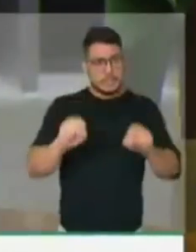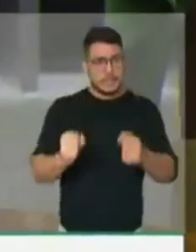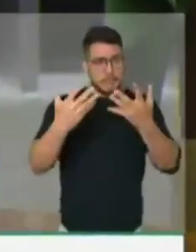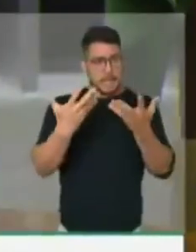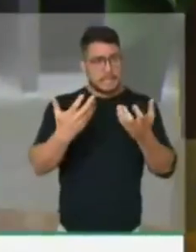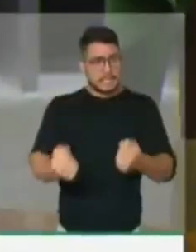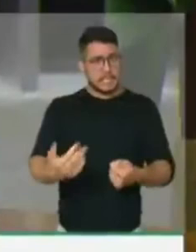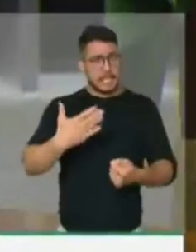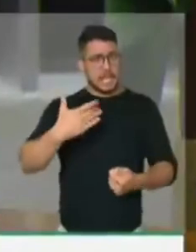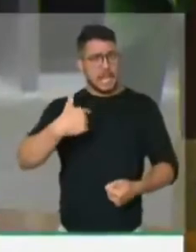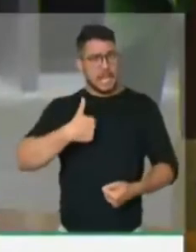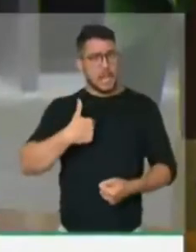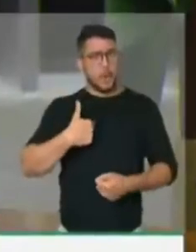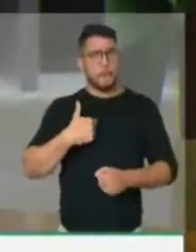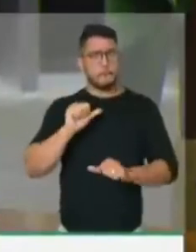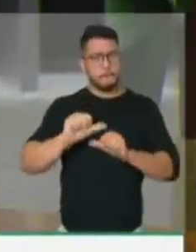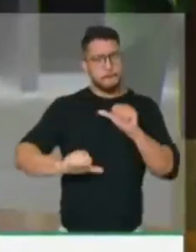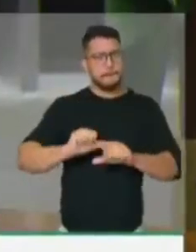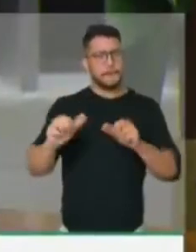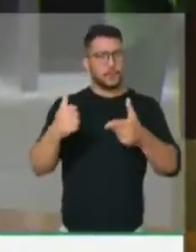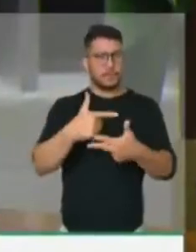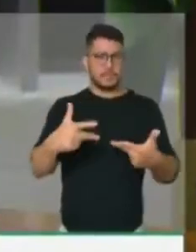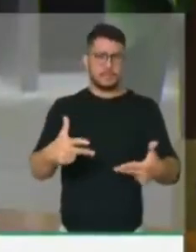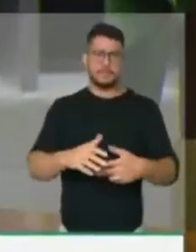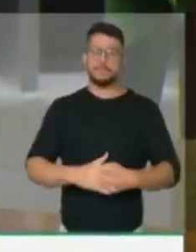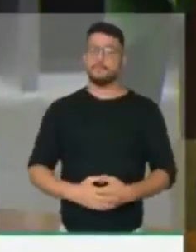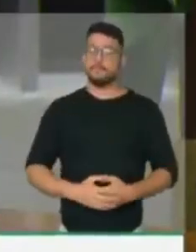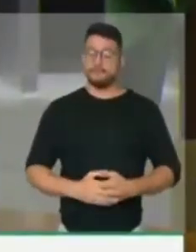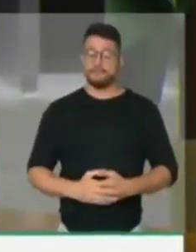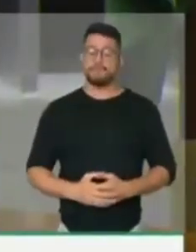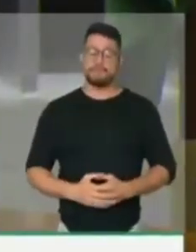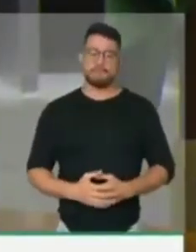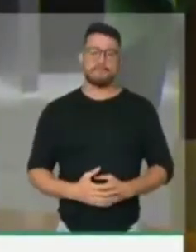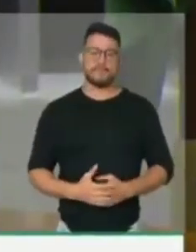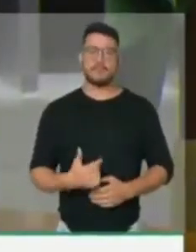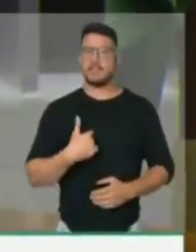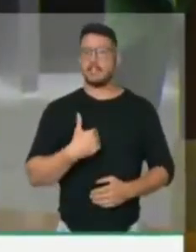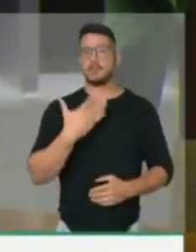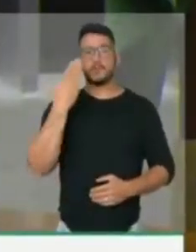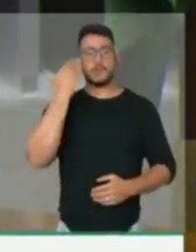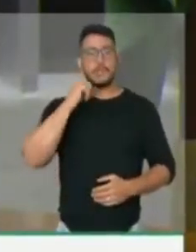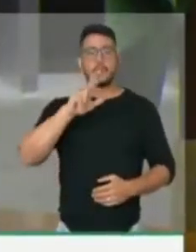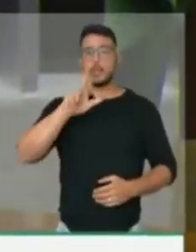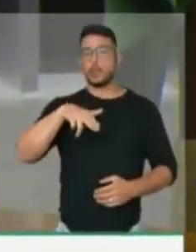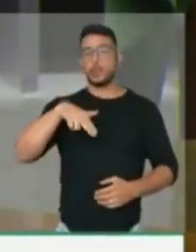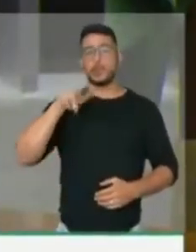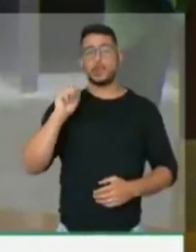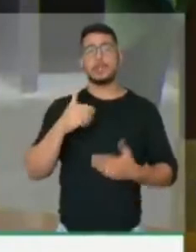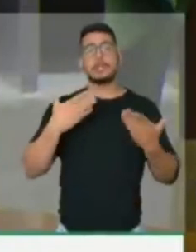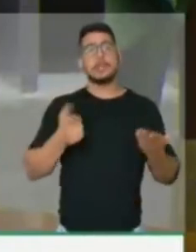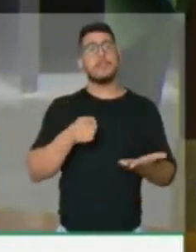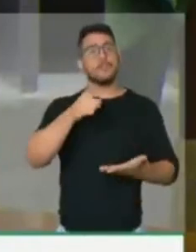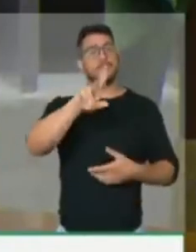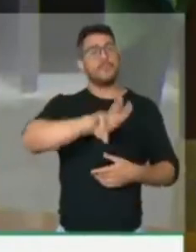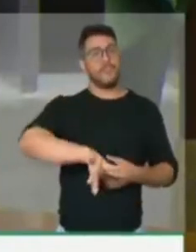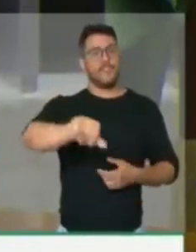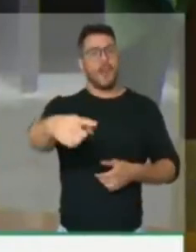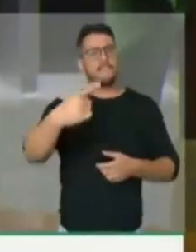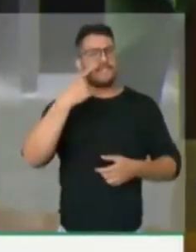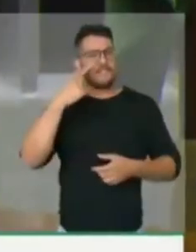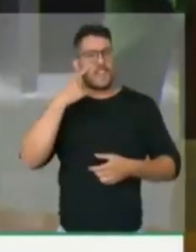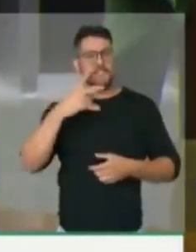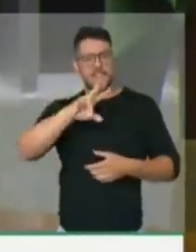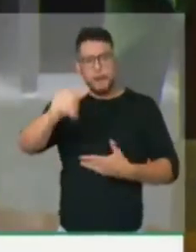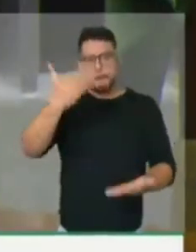proposta de representar o povo e quebrar o sistema? Eu tenho certeza que jamais. Vossa Excelência vai levar uma taca nas eleições do ano que